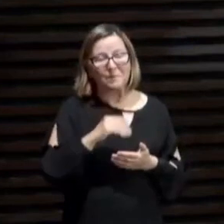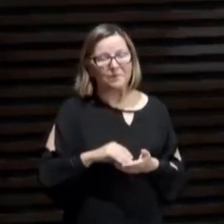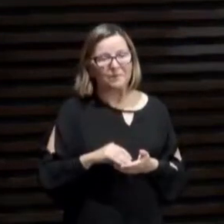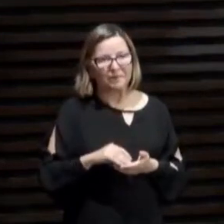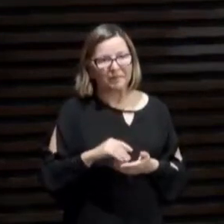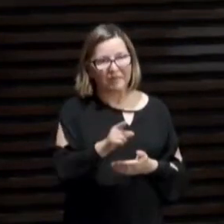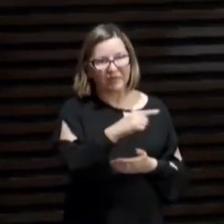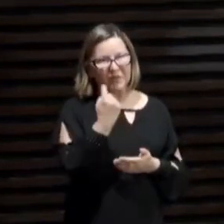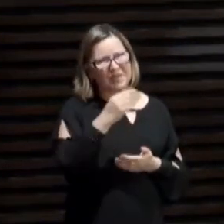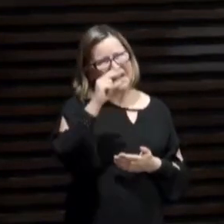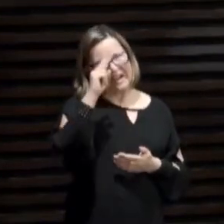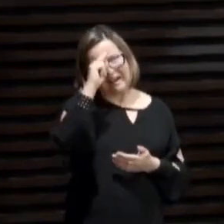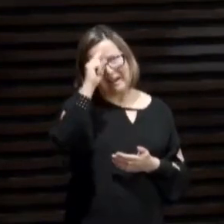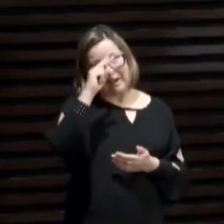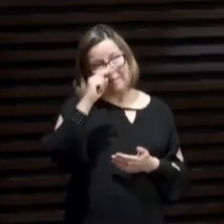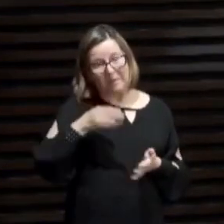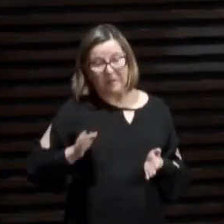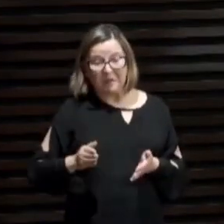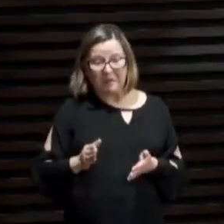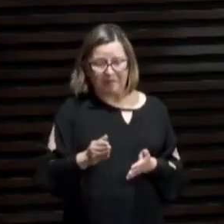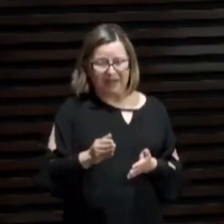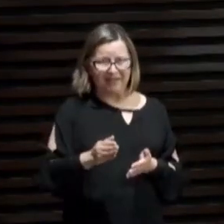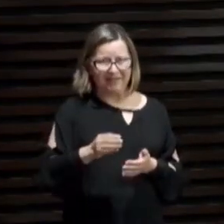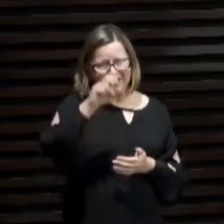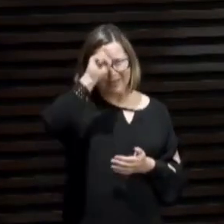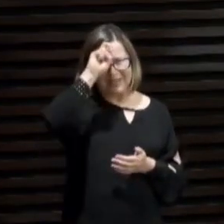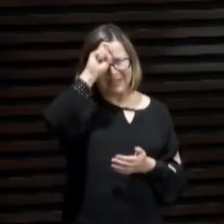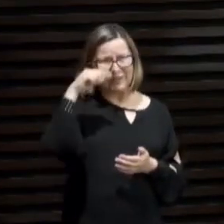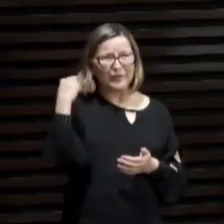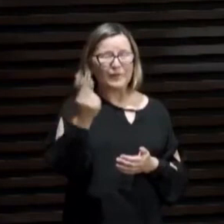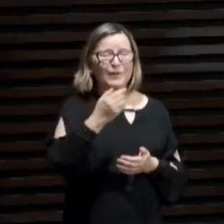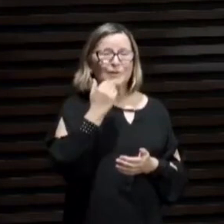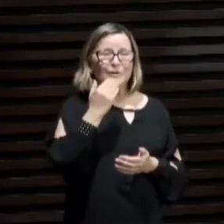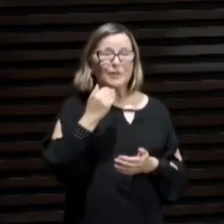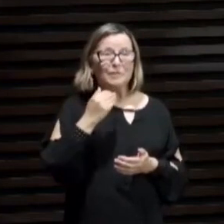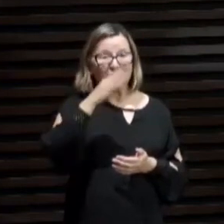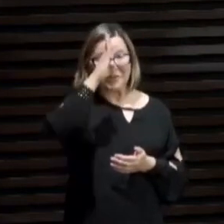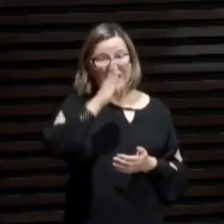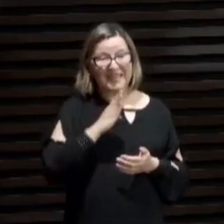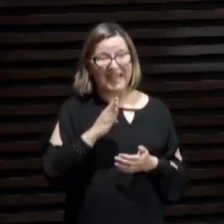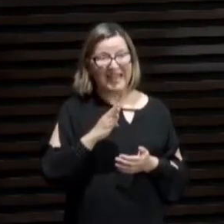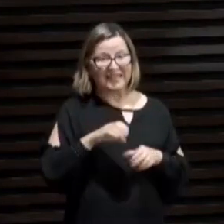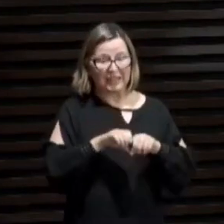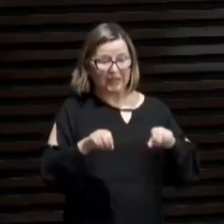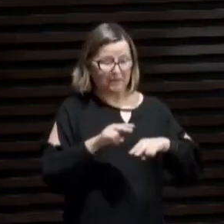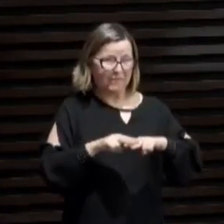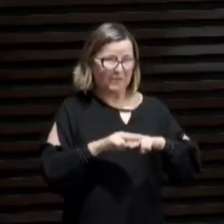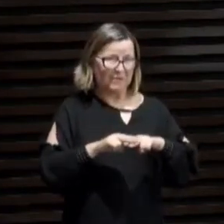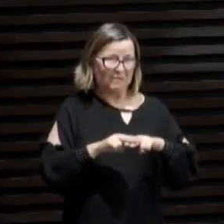Lembramo-nos dos peixes que no Egito comíamos de graça, dos pepinos, dos melões, dos